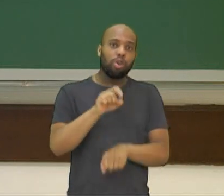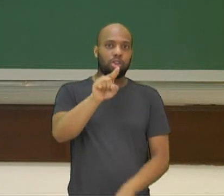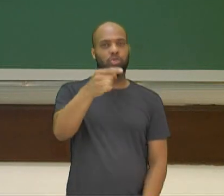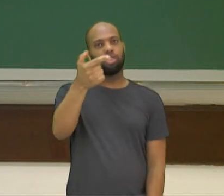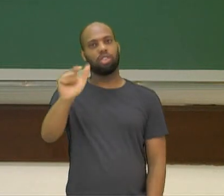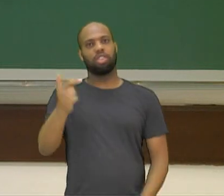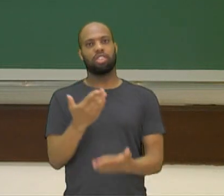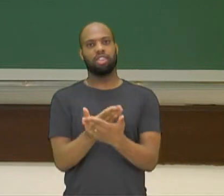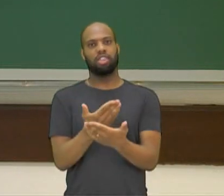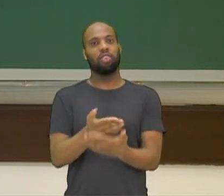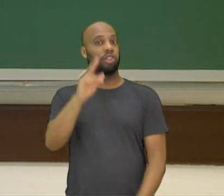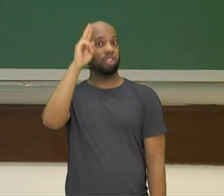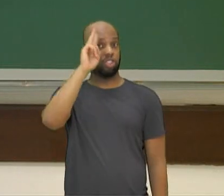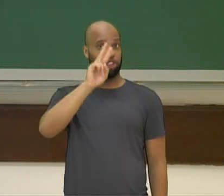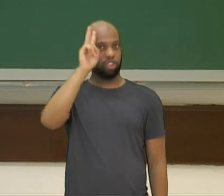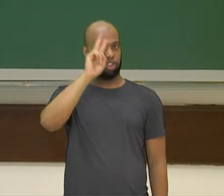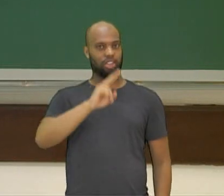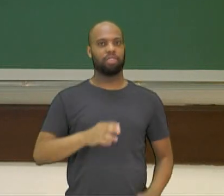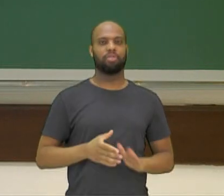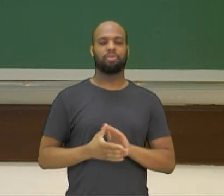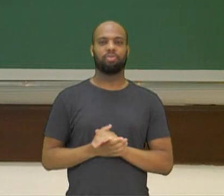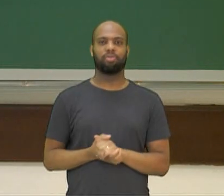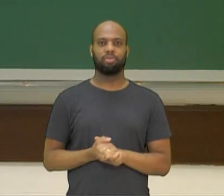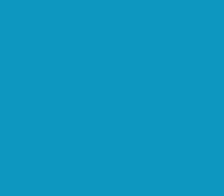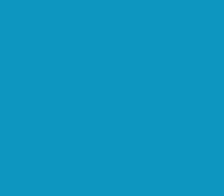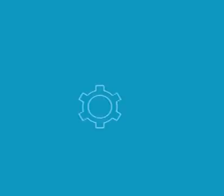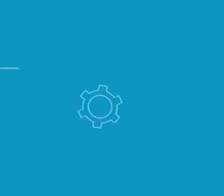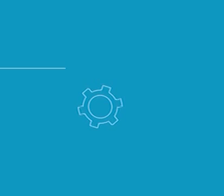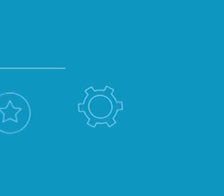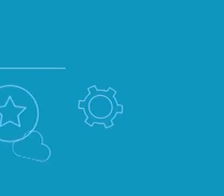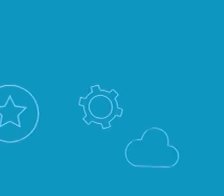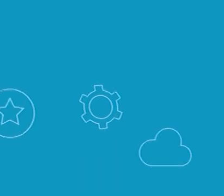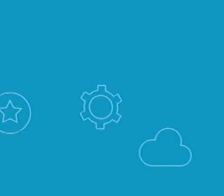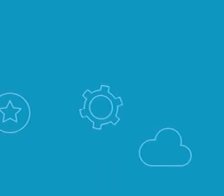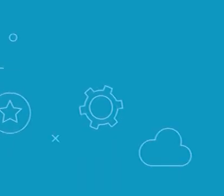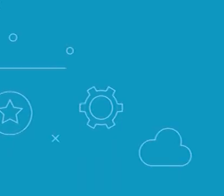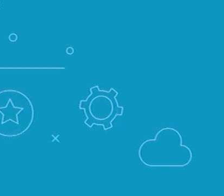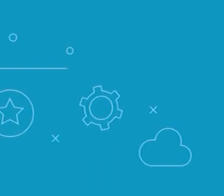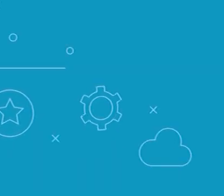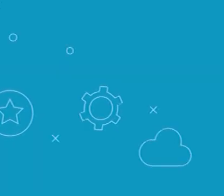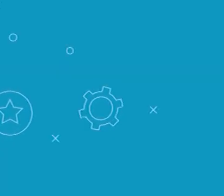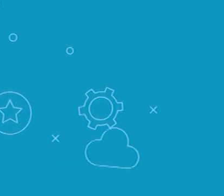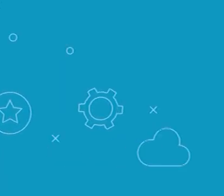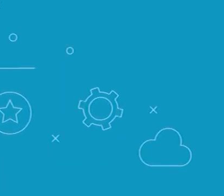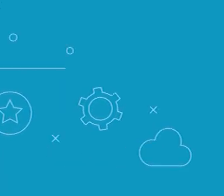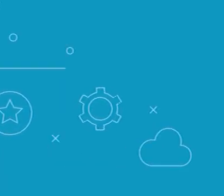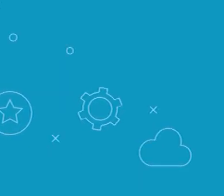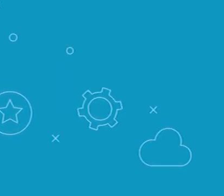próxima aula de História.